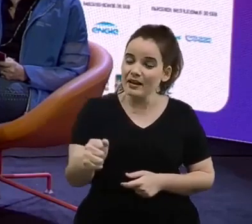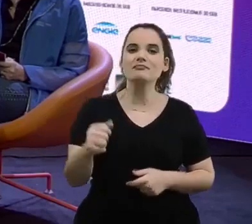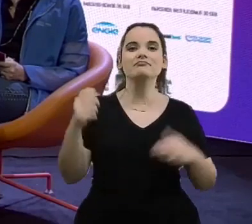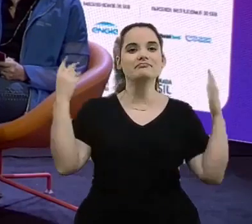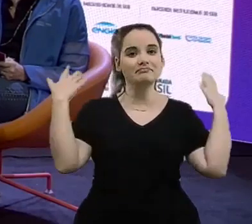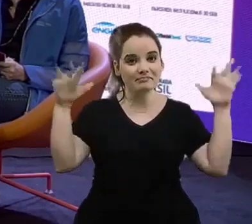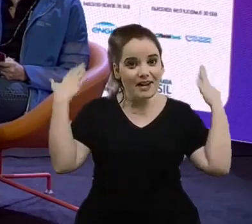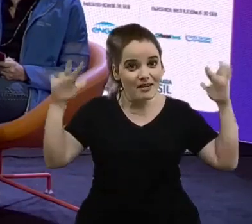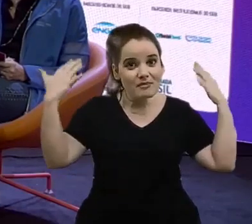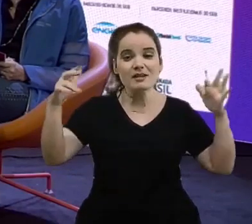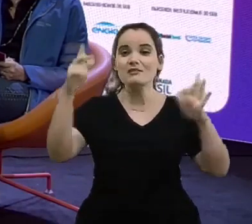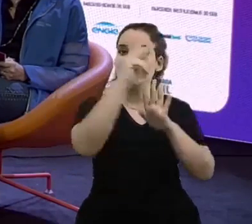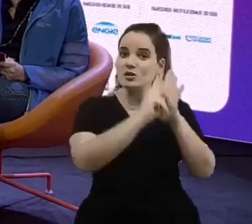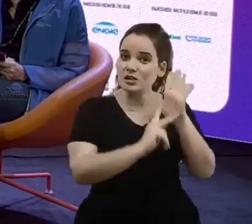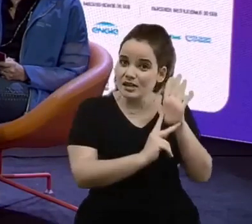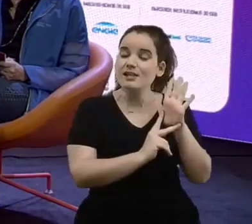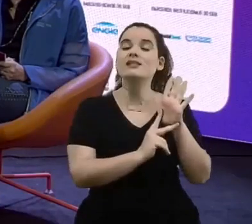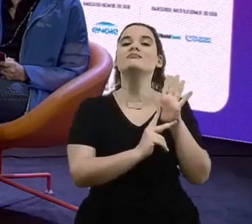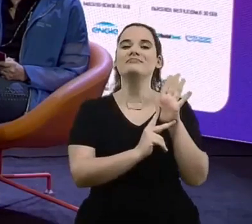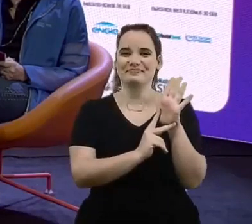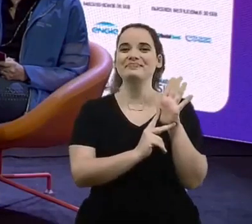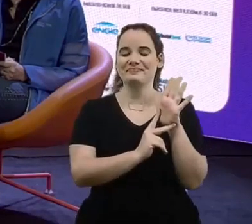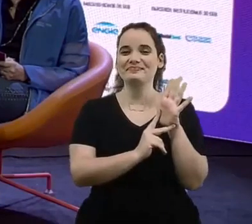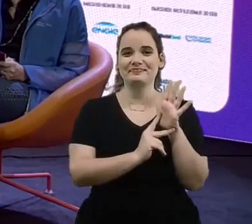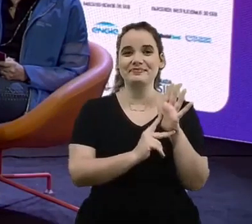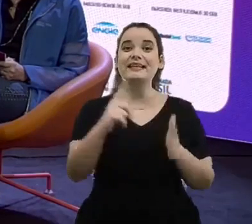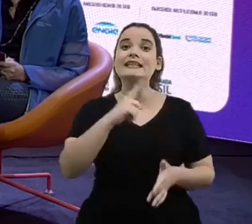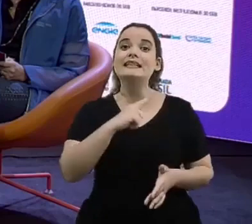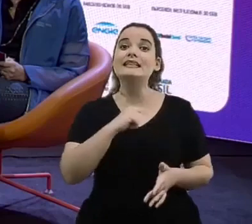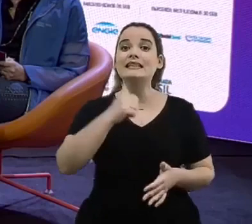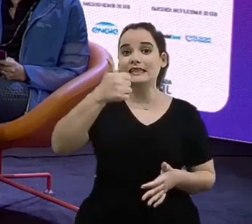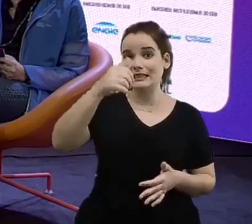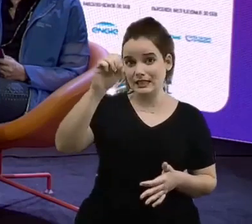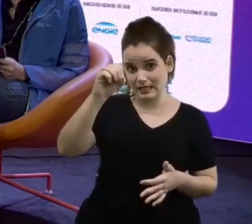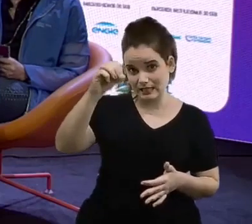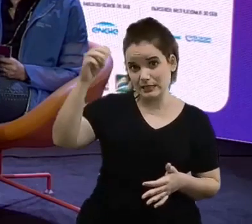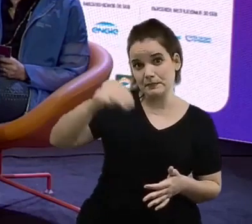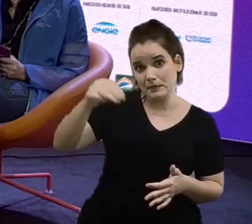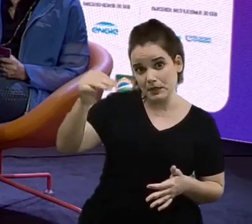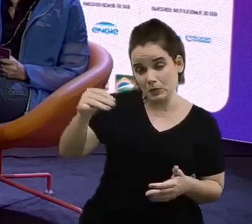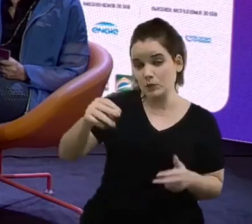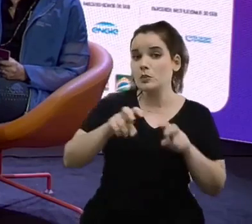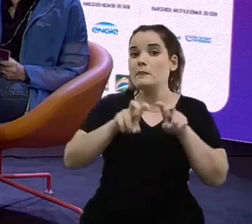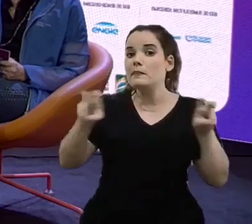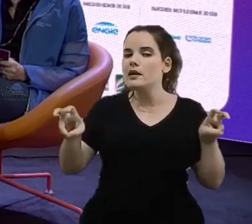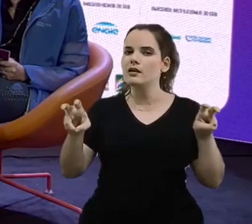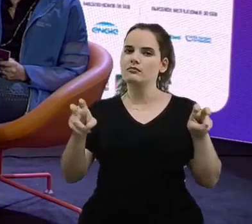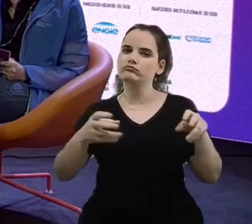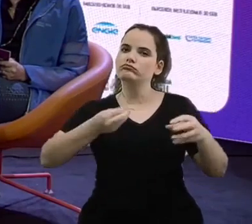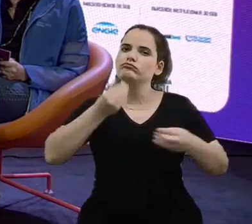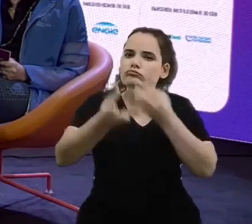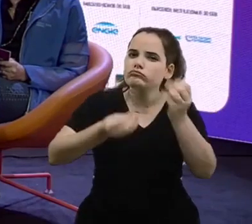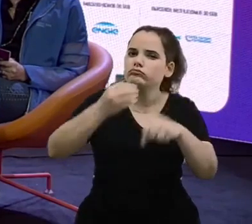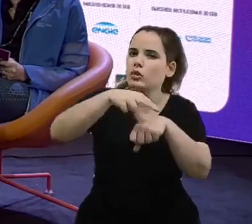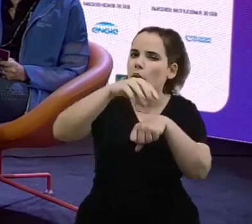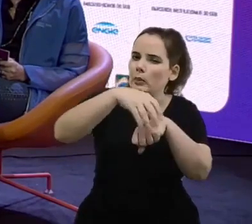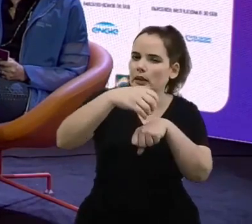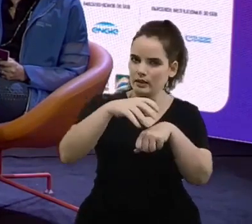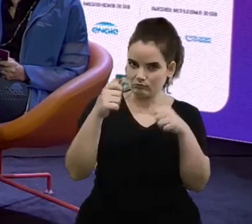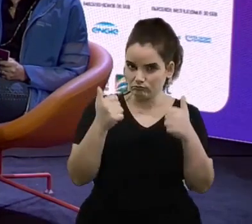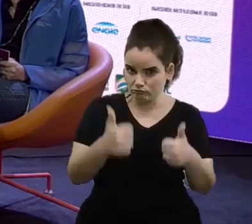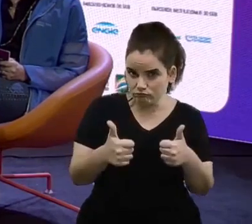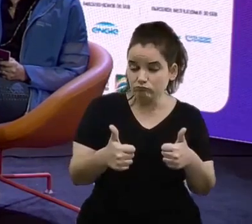A gente vai agora, então, de 10 minutos de comentários da banca, começando pela Fernanda, depois